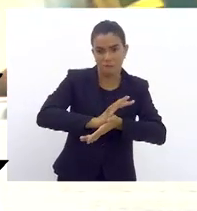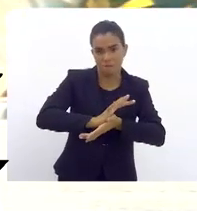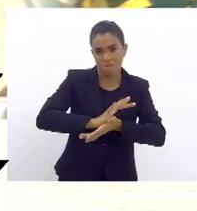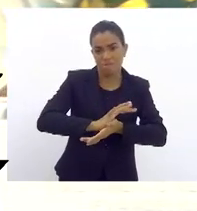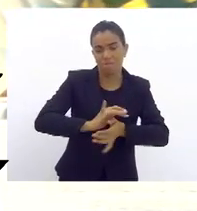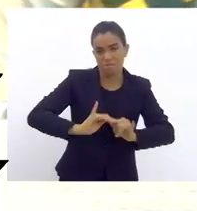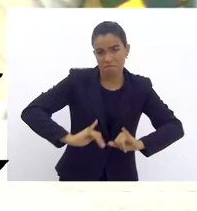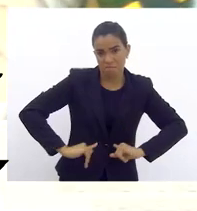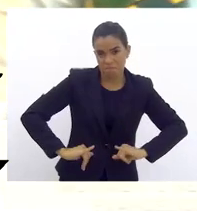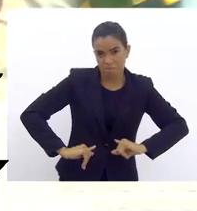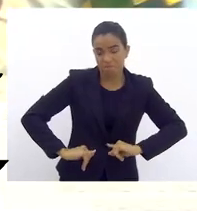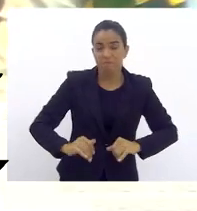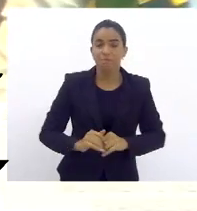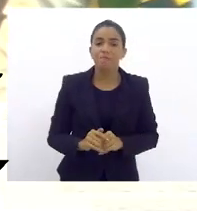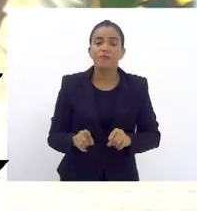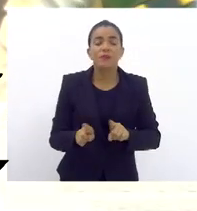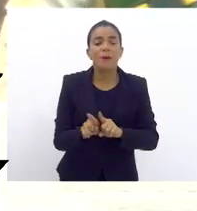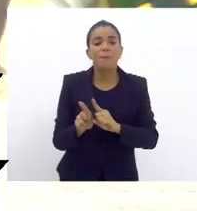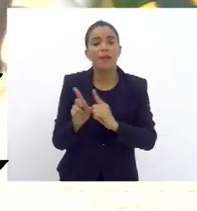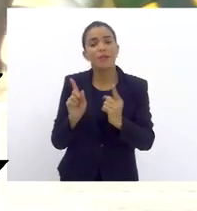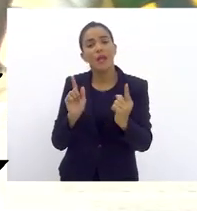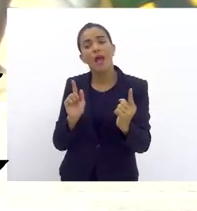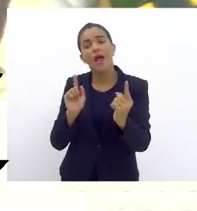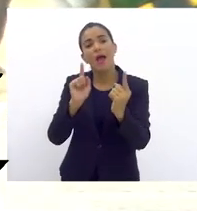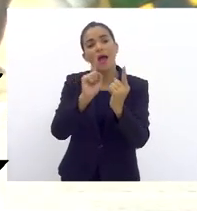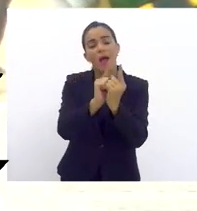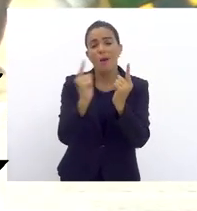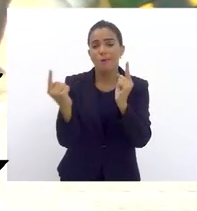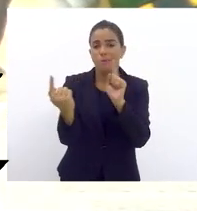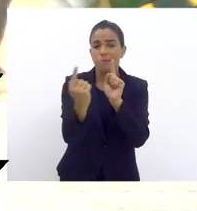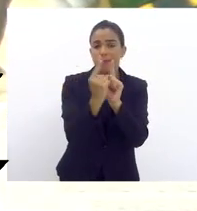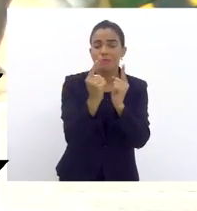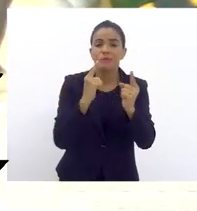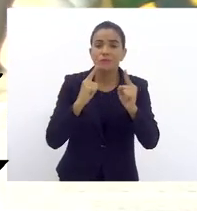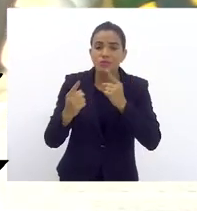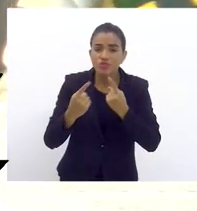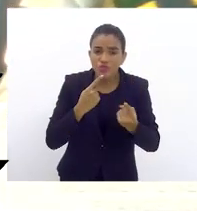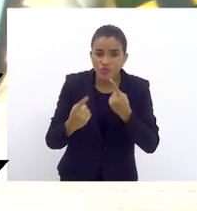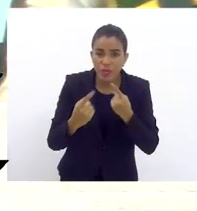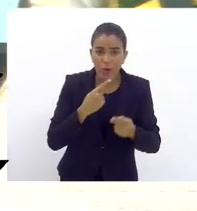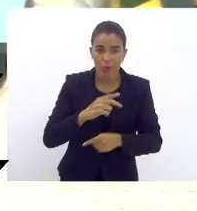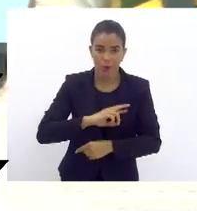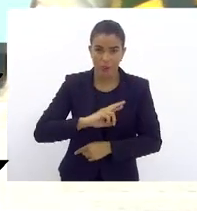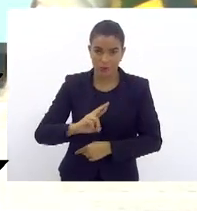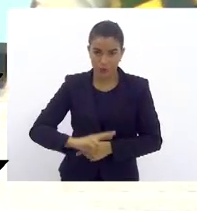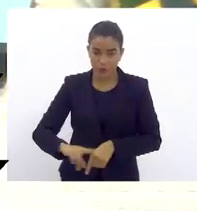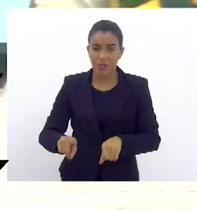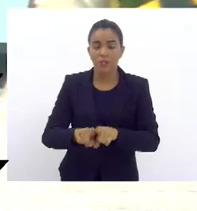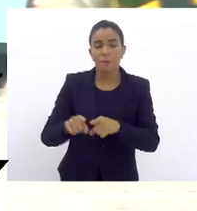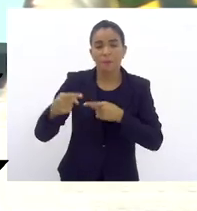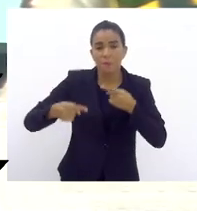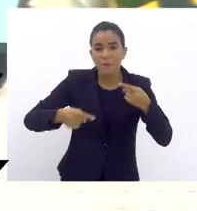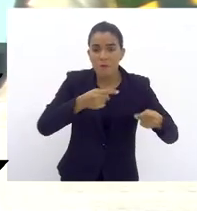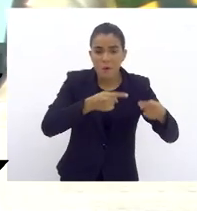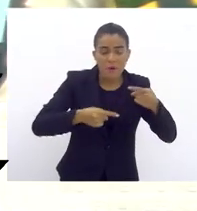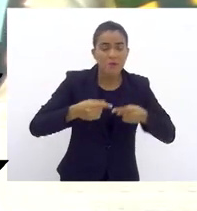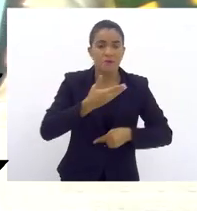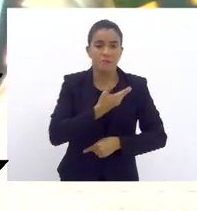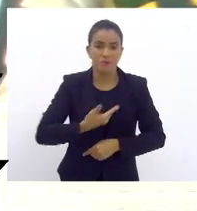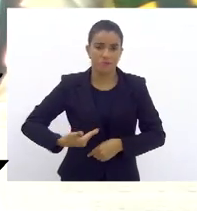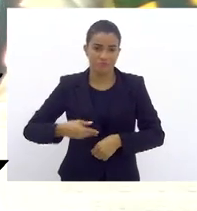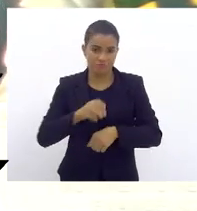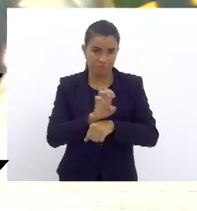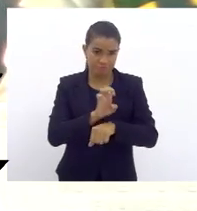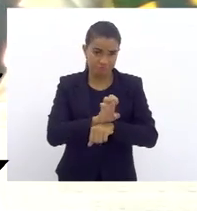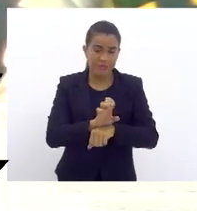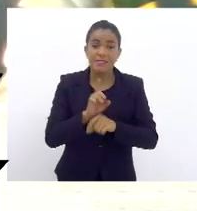também a aproximação através do diálogo inter-religioso e das políticas públicas do estado